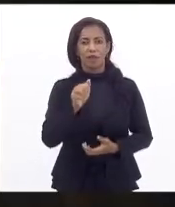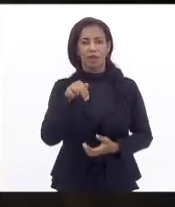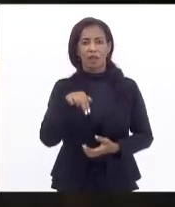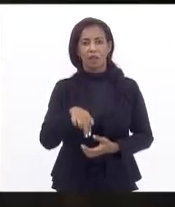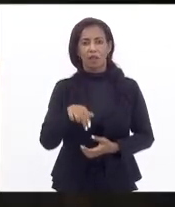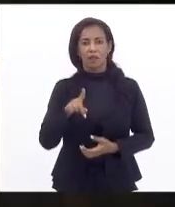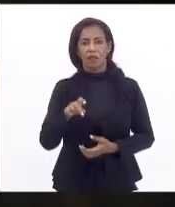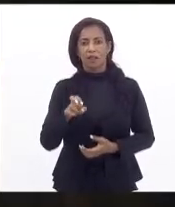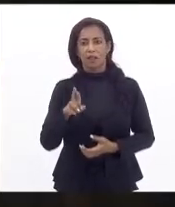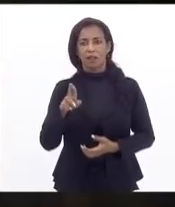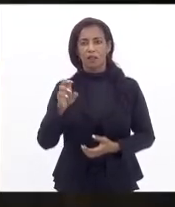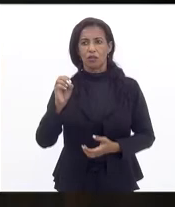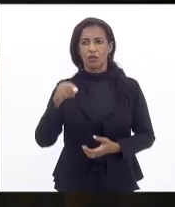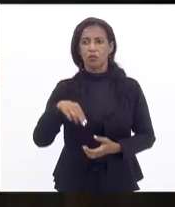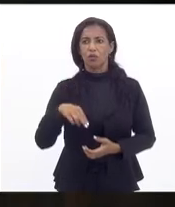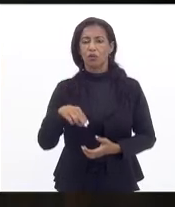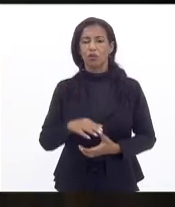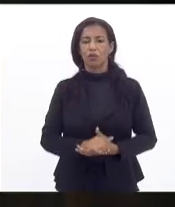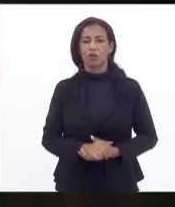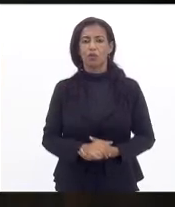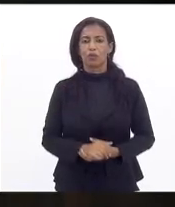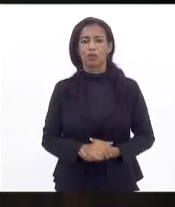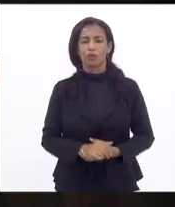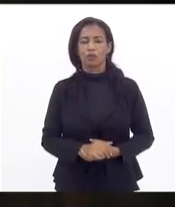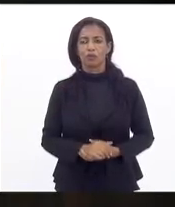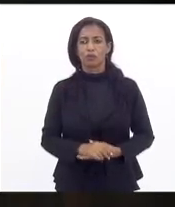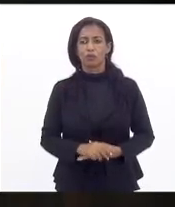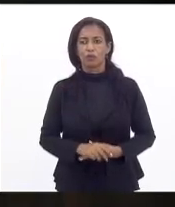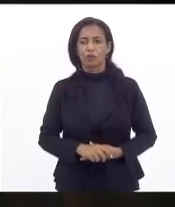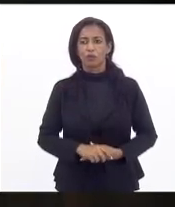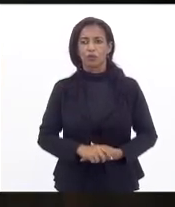Moraes. Deputado Anderson Moraes.